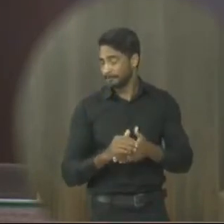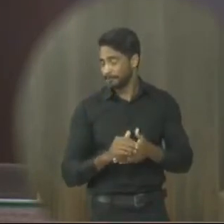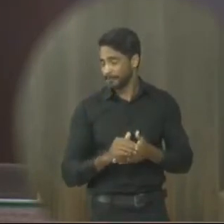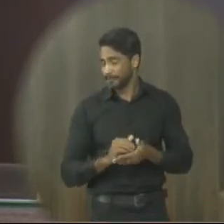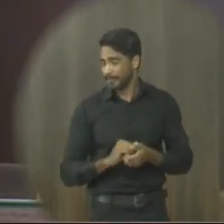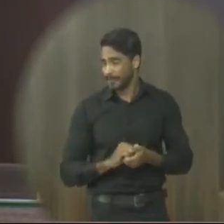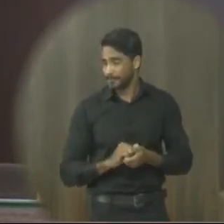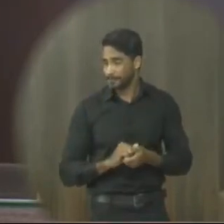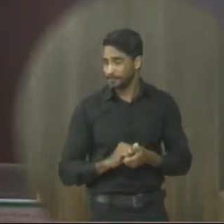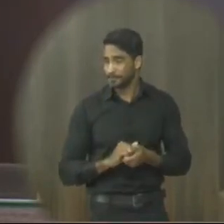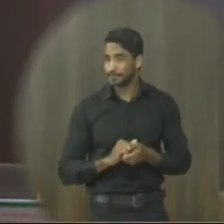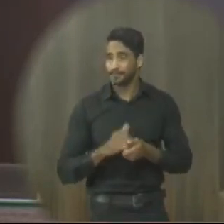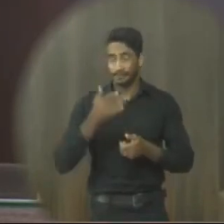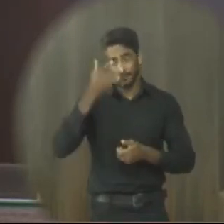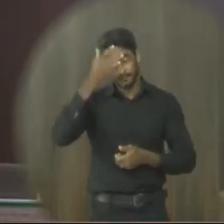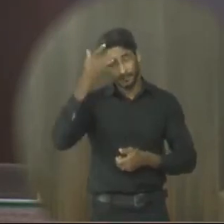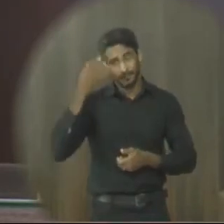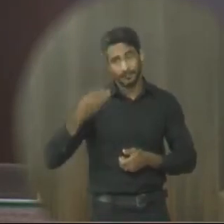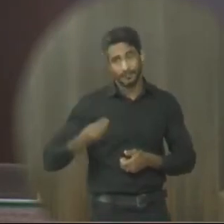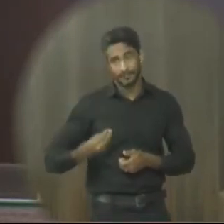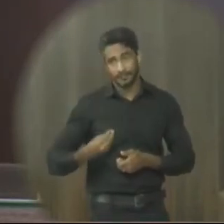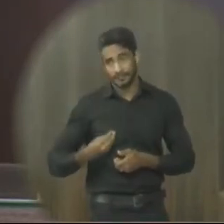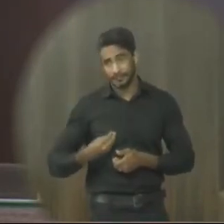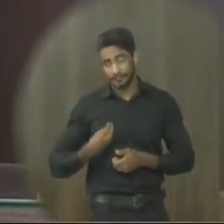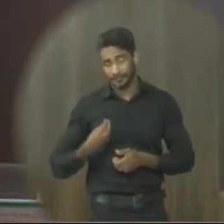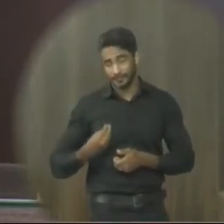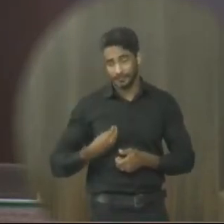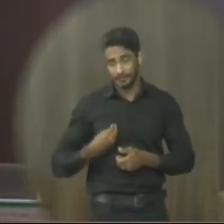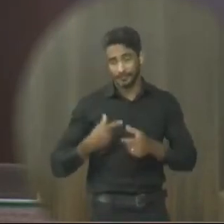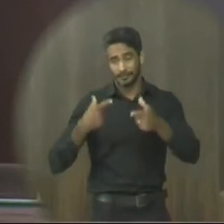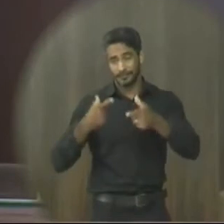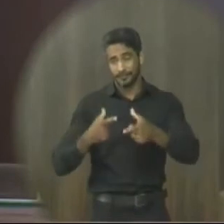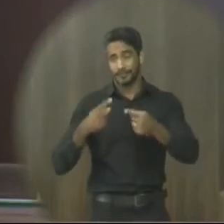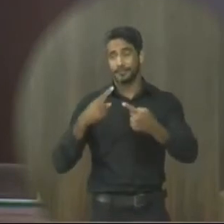repleitando pelos moradores das imediações, uma vez que